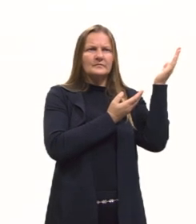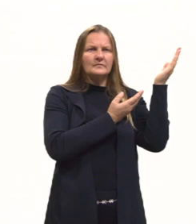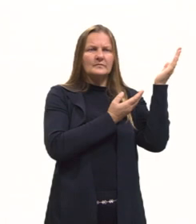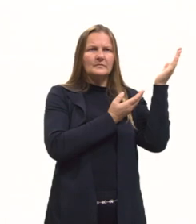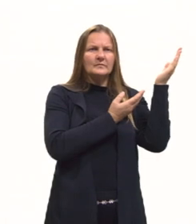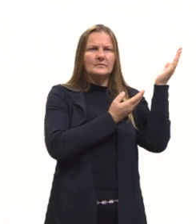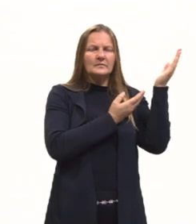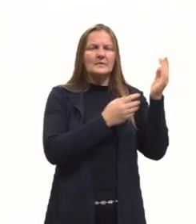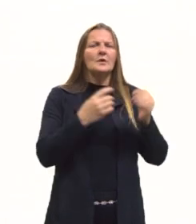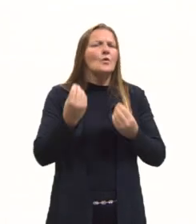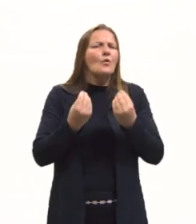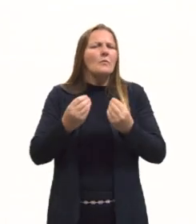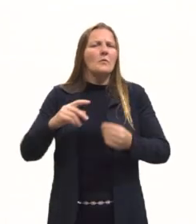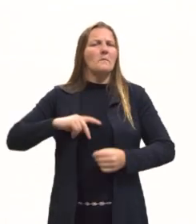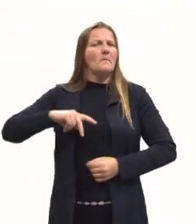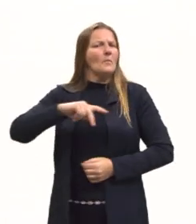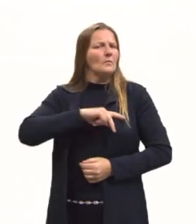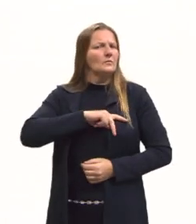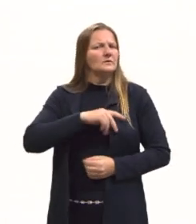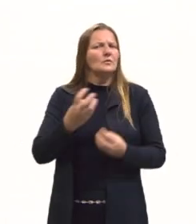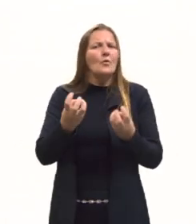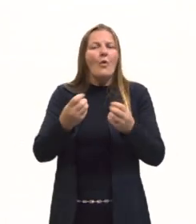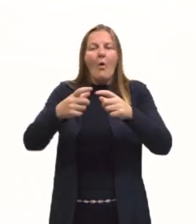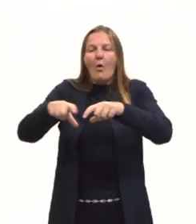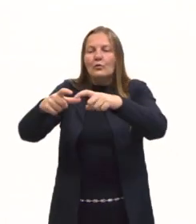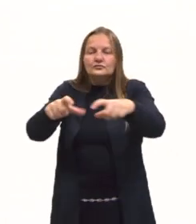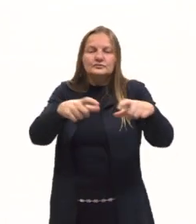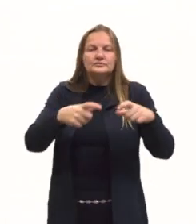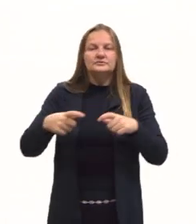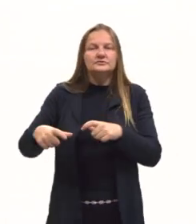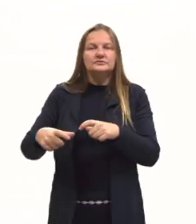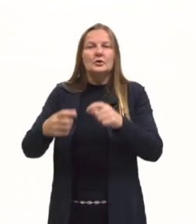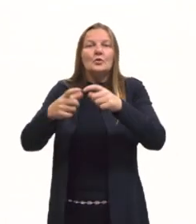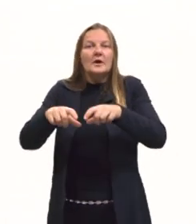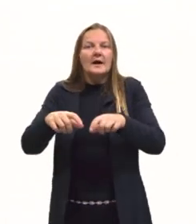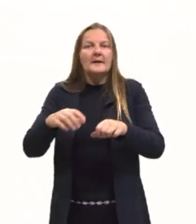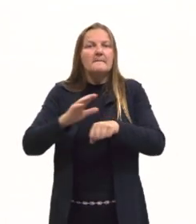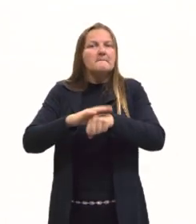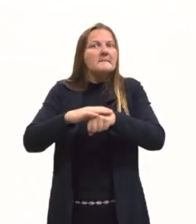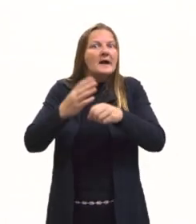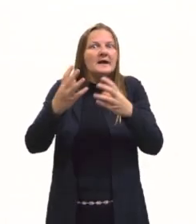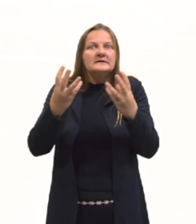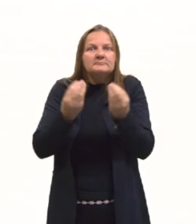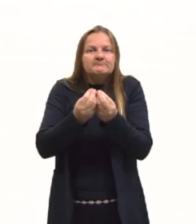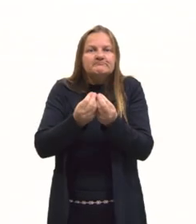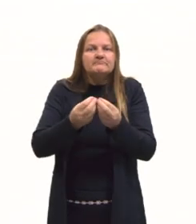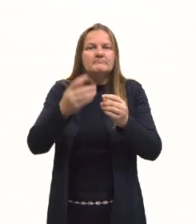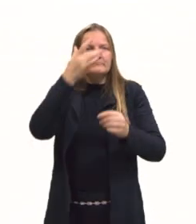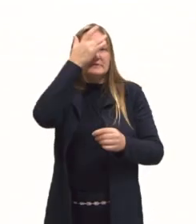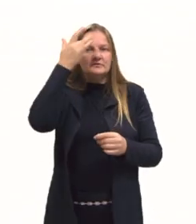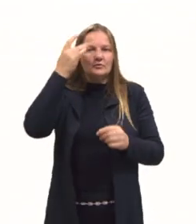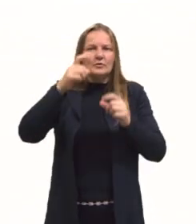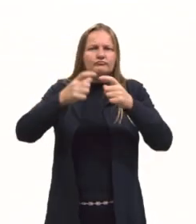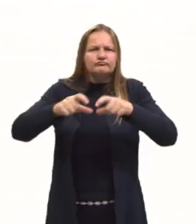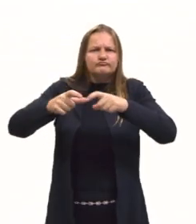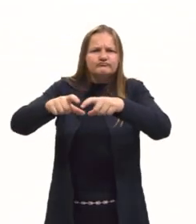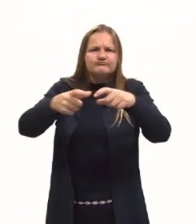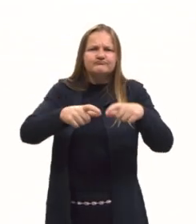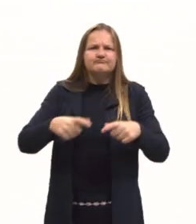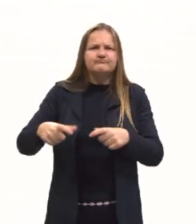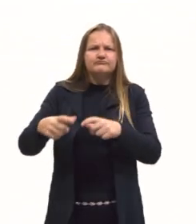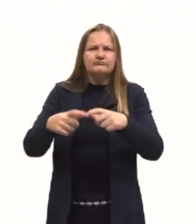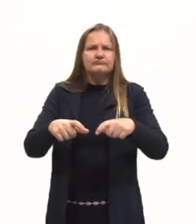população relativa a gurizada então é aonde estão distribuindo essas pessoas né é a quantidade né